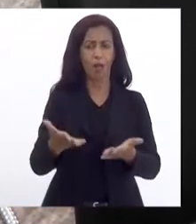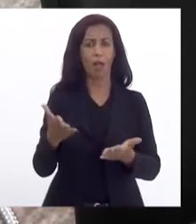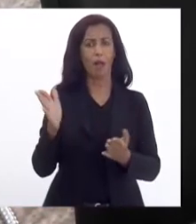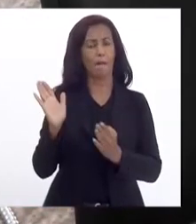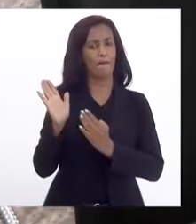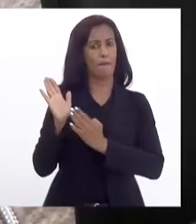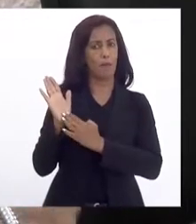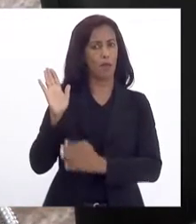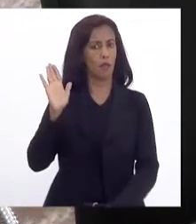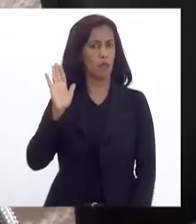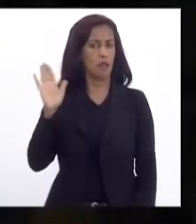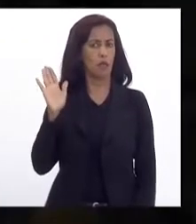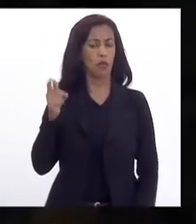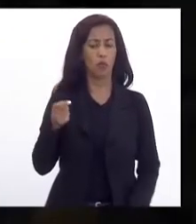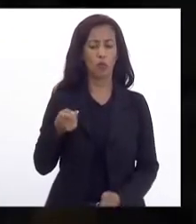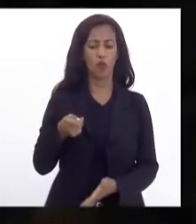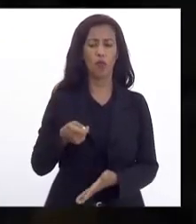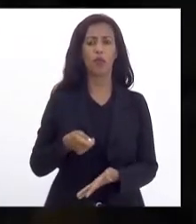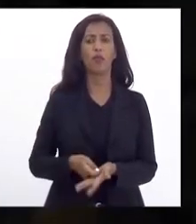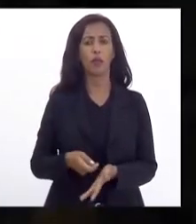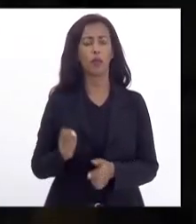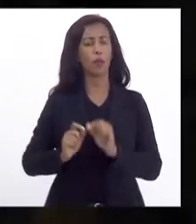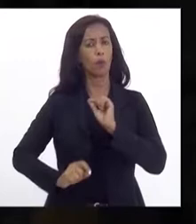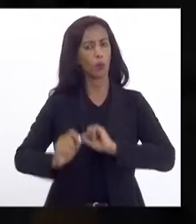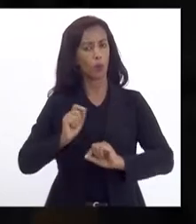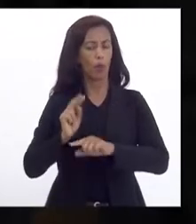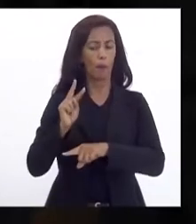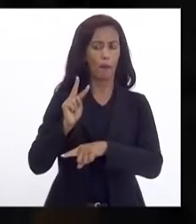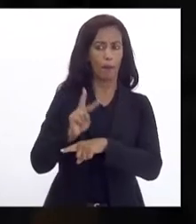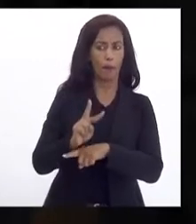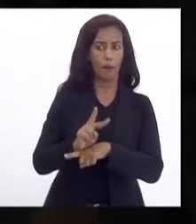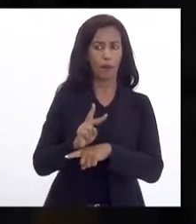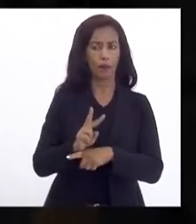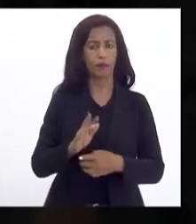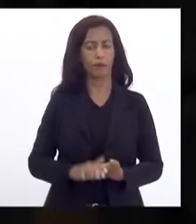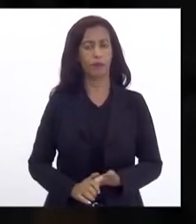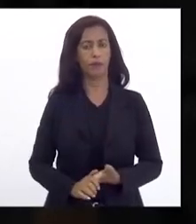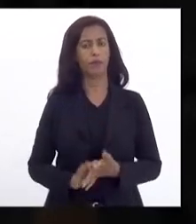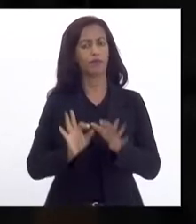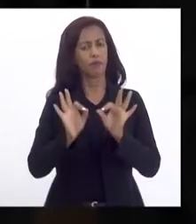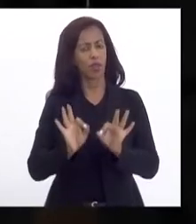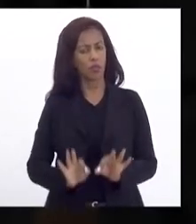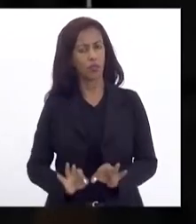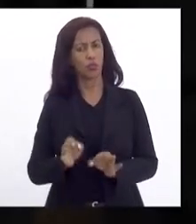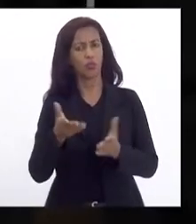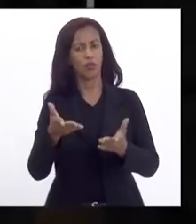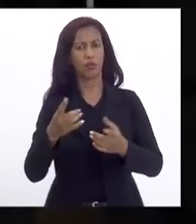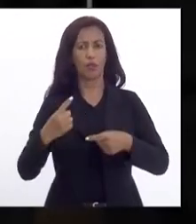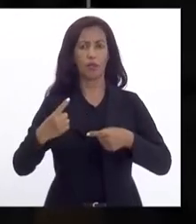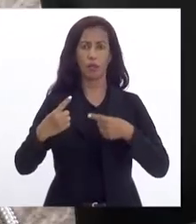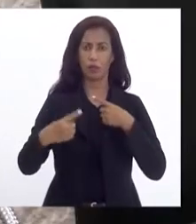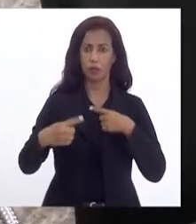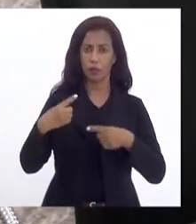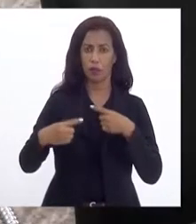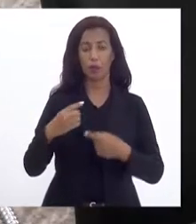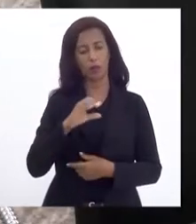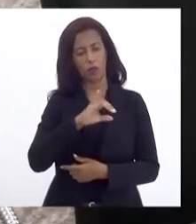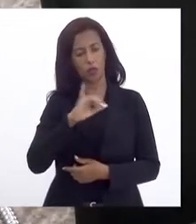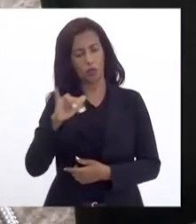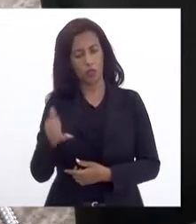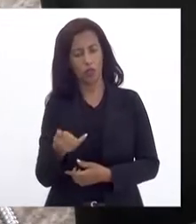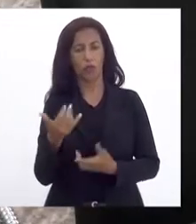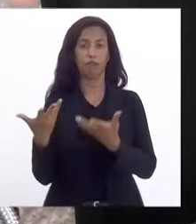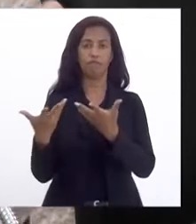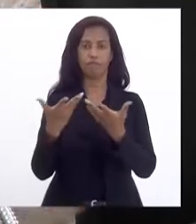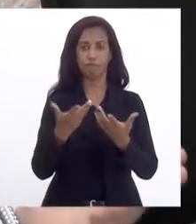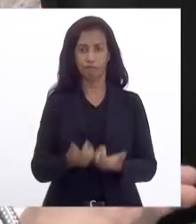muito firme naquilo que defende, portanto, é absolutamente justo que faça o debate. Então, a CCJ vai acolher, eu